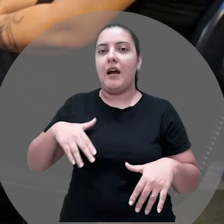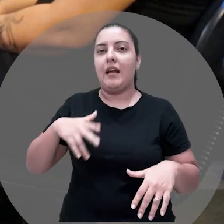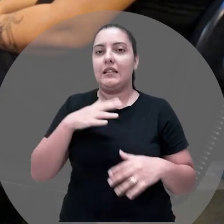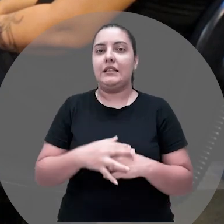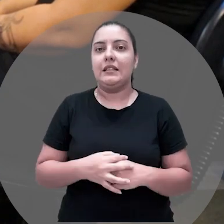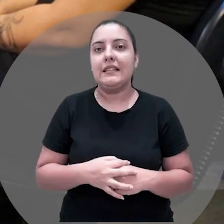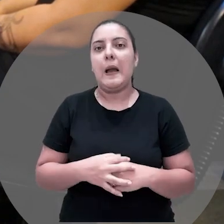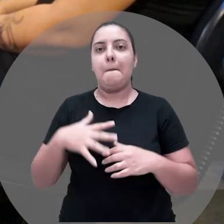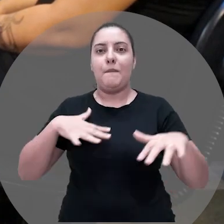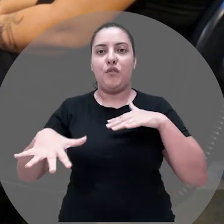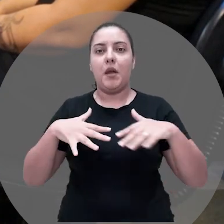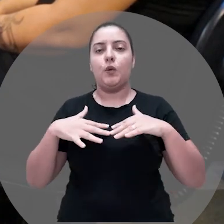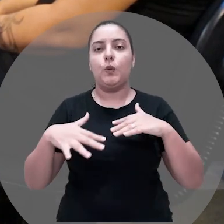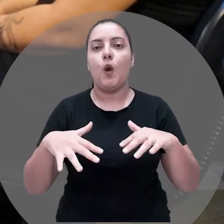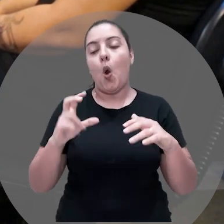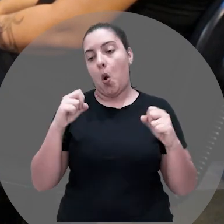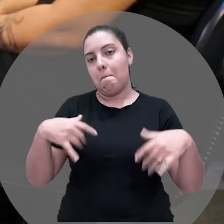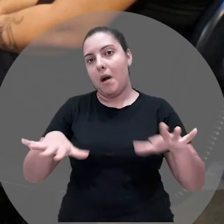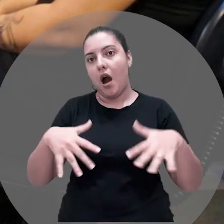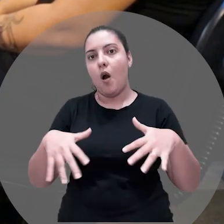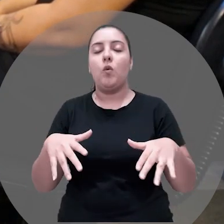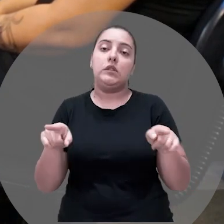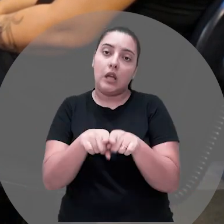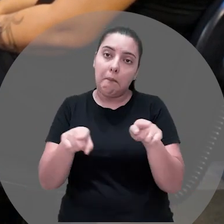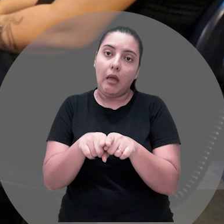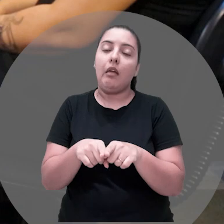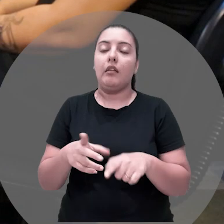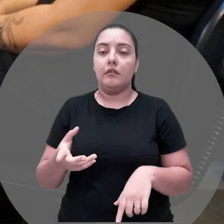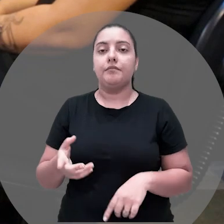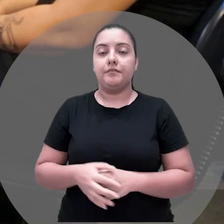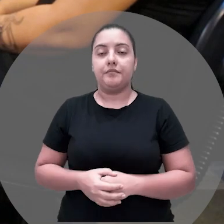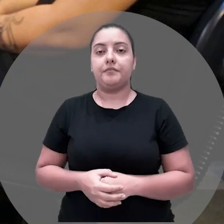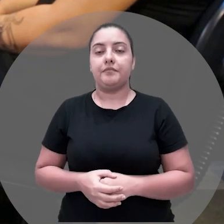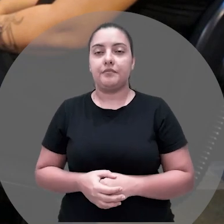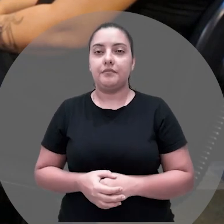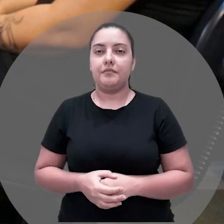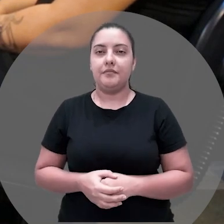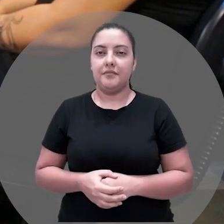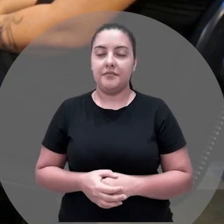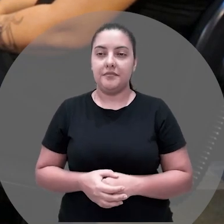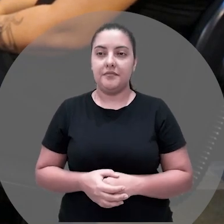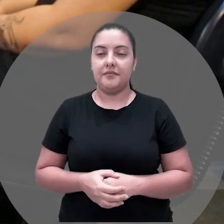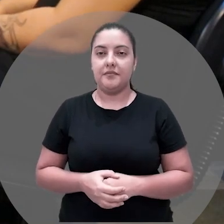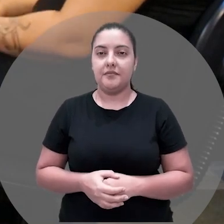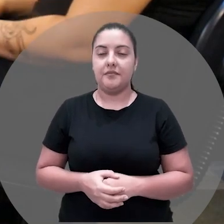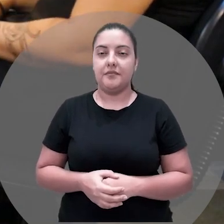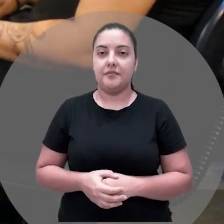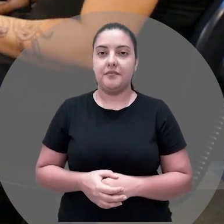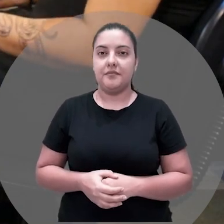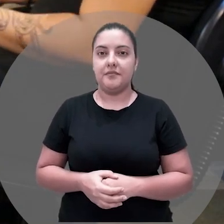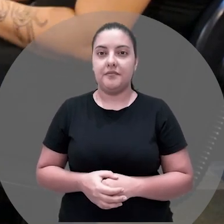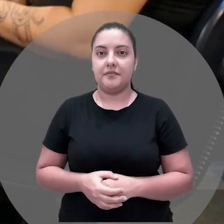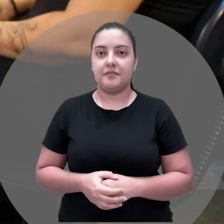balancinho para frente para trás ou jogar das mãos né e é isso massa